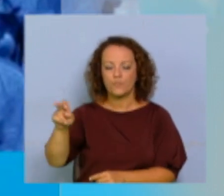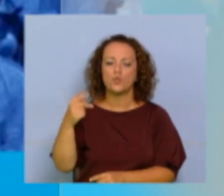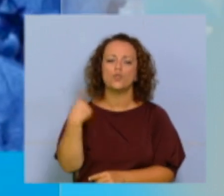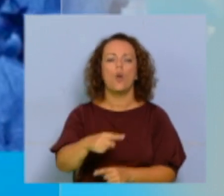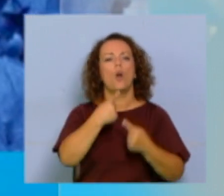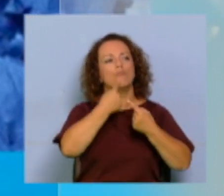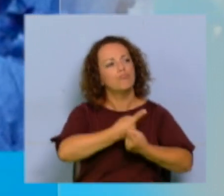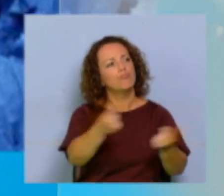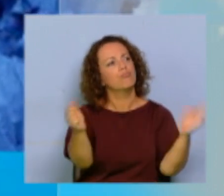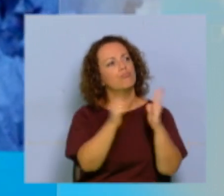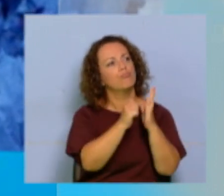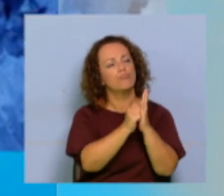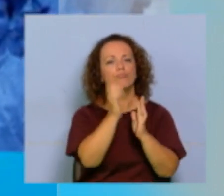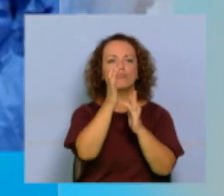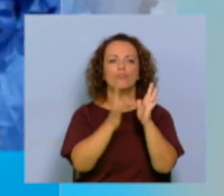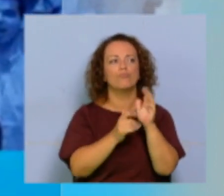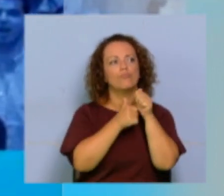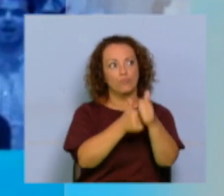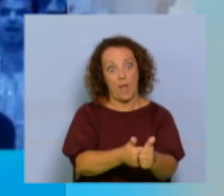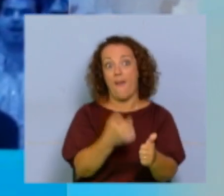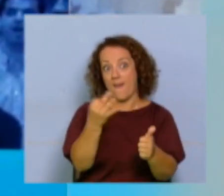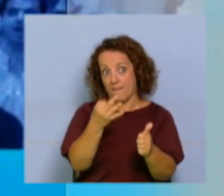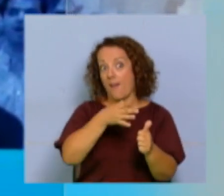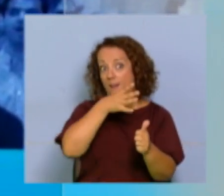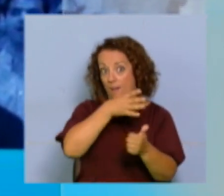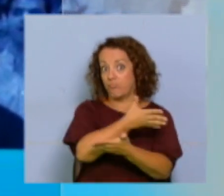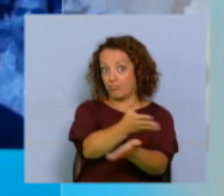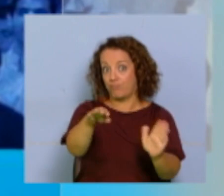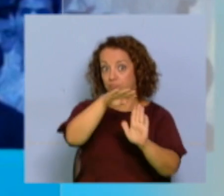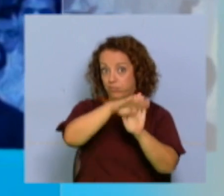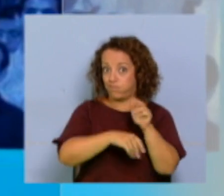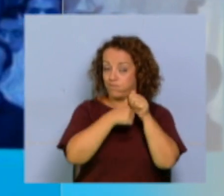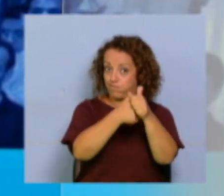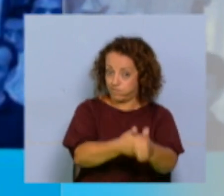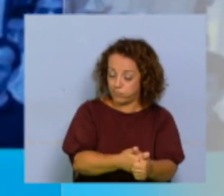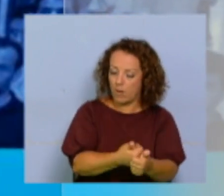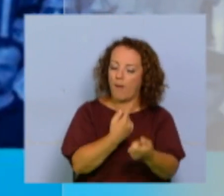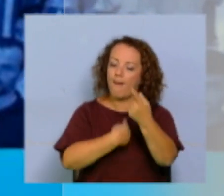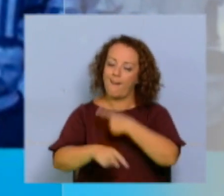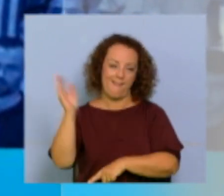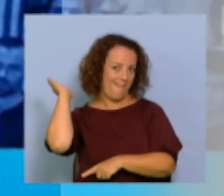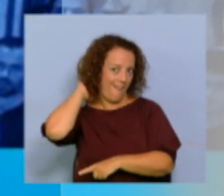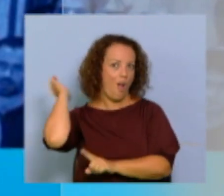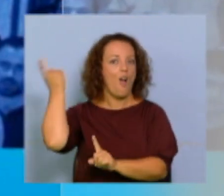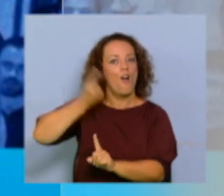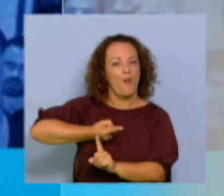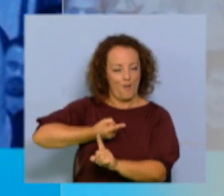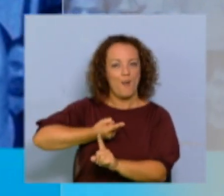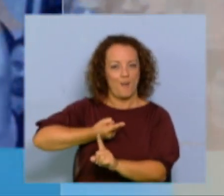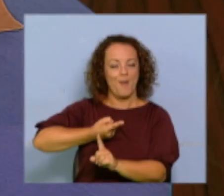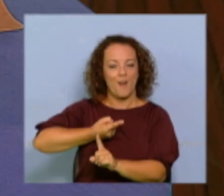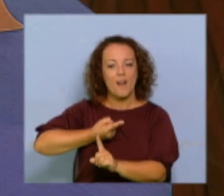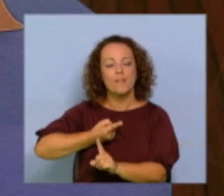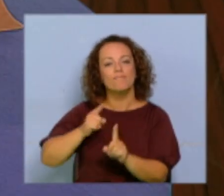ou melhor, sendo fiel a esse anúncio de Evangelho, terá obrigatoriamente que zelar